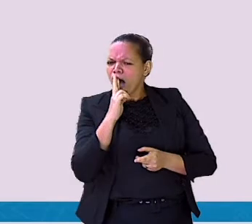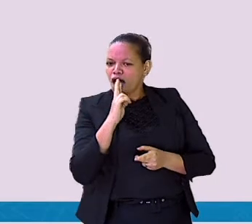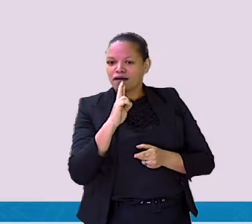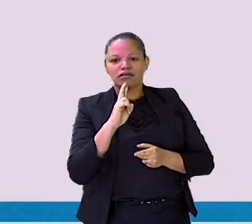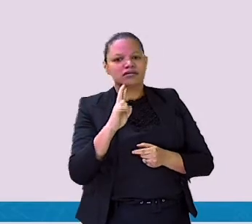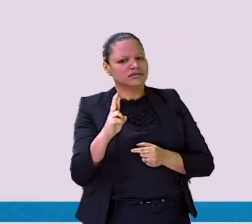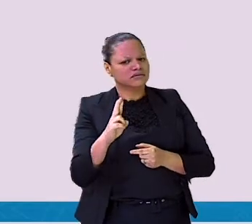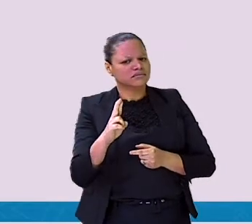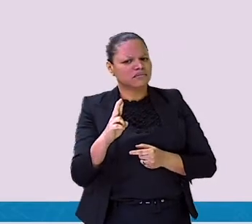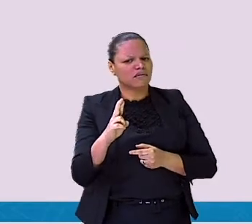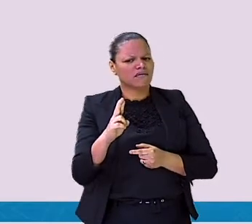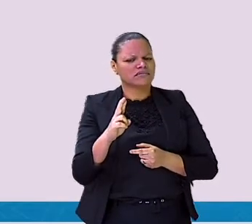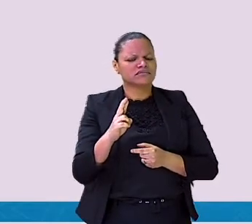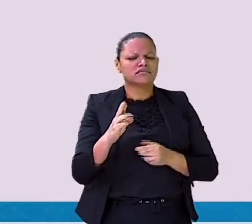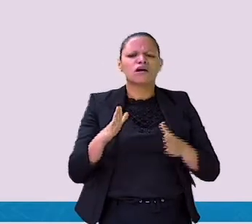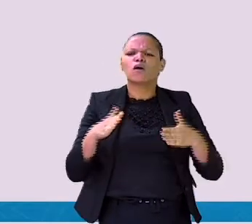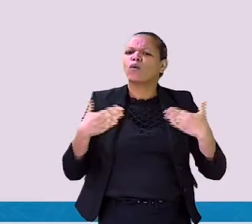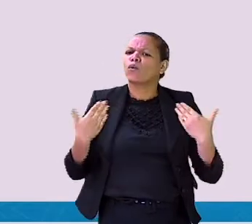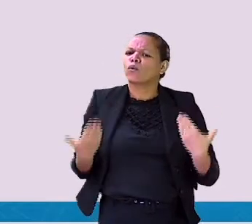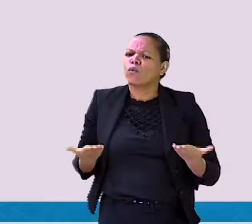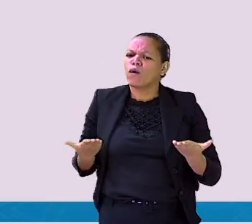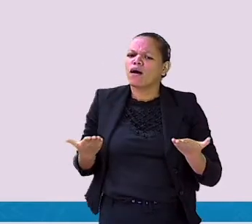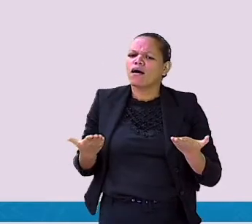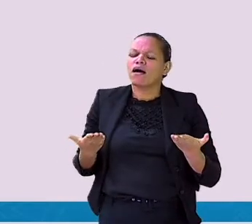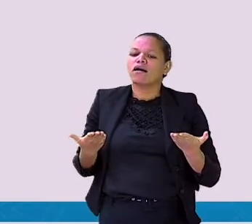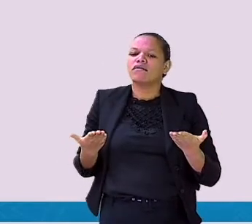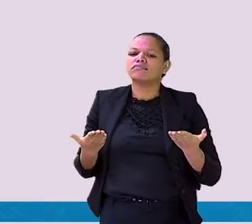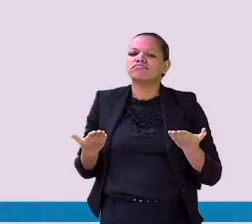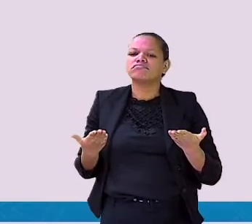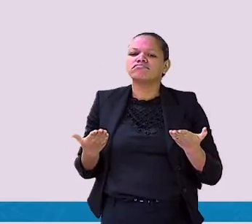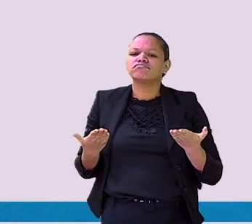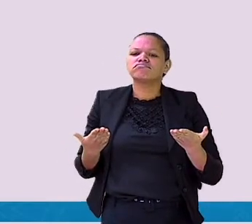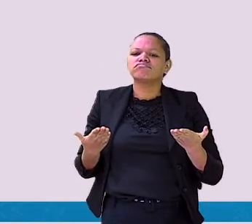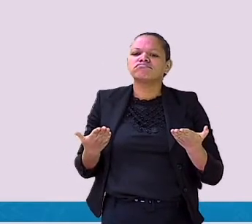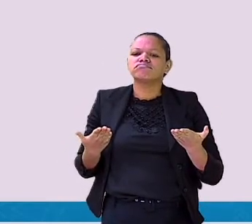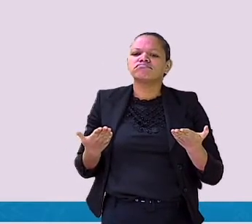que ela não aprendeu nada, gente?